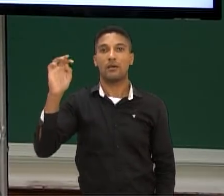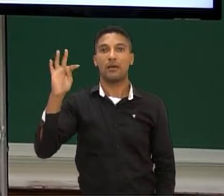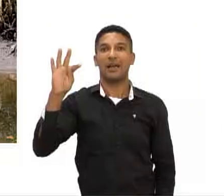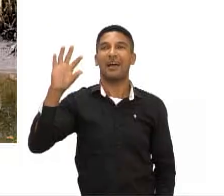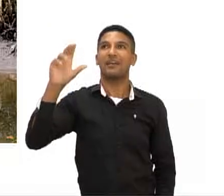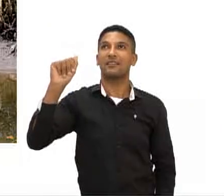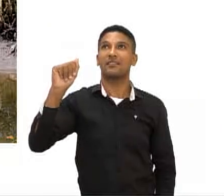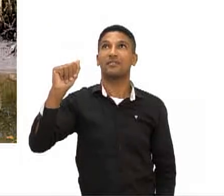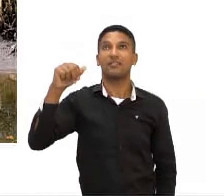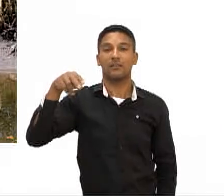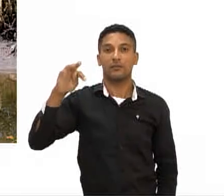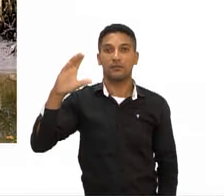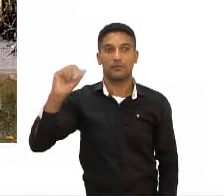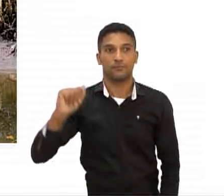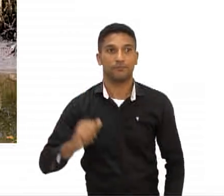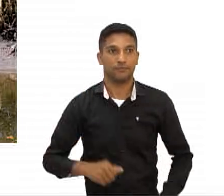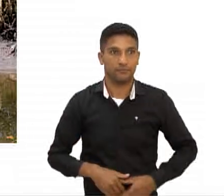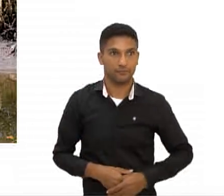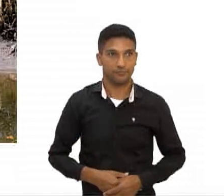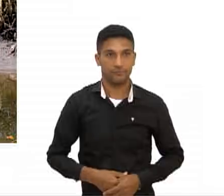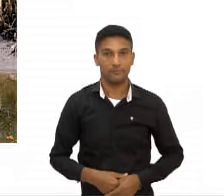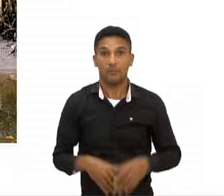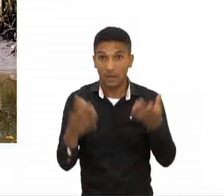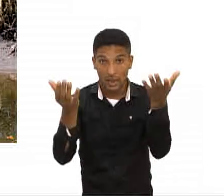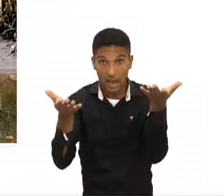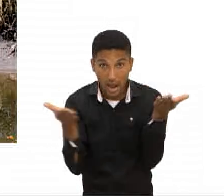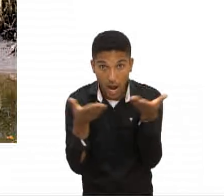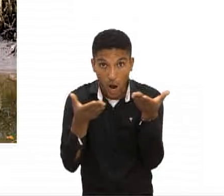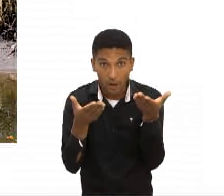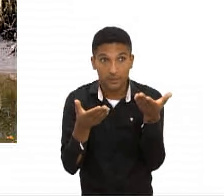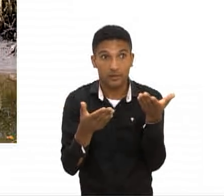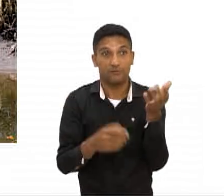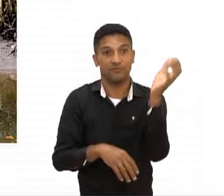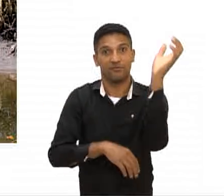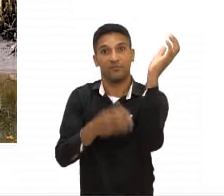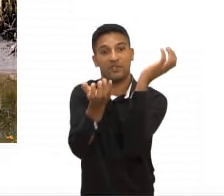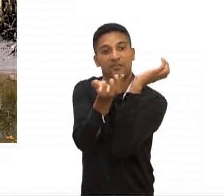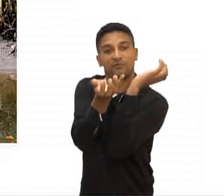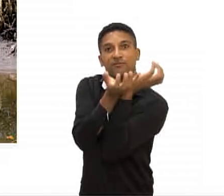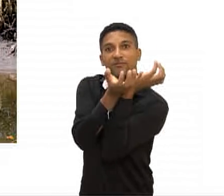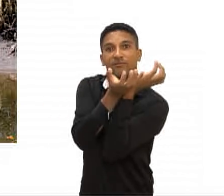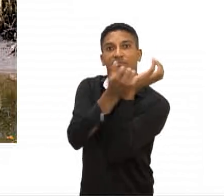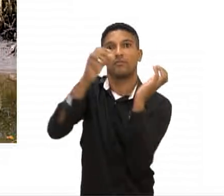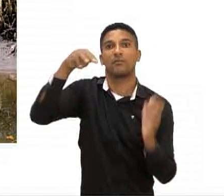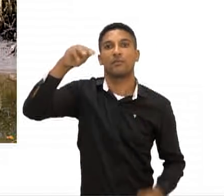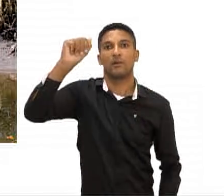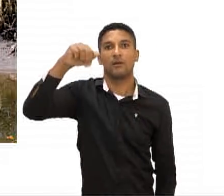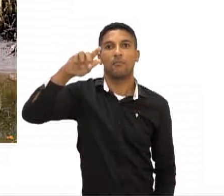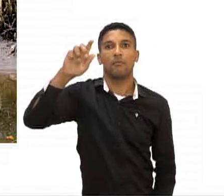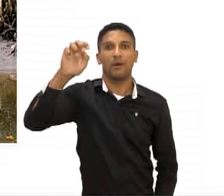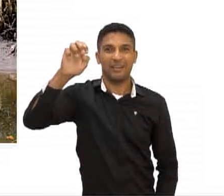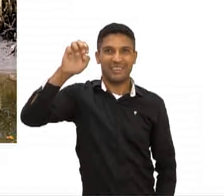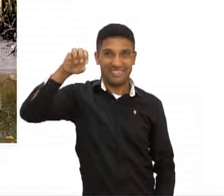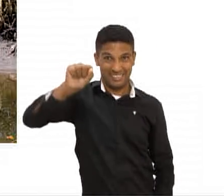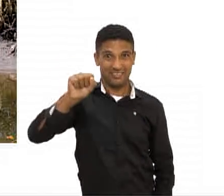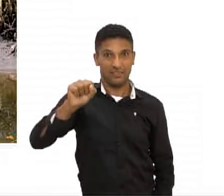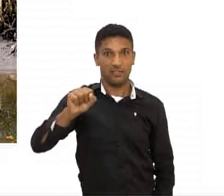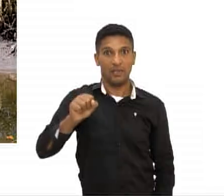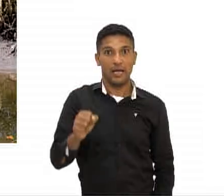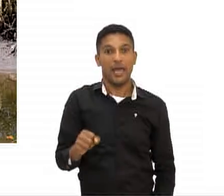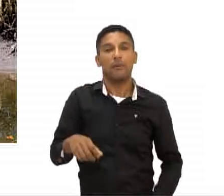Mangues. Os mangues, as espécies que formam os mangues já são uma vegetação mais baixa,